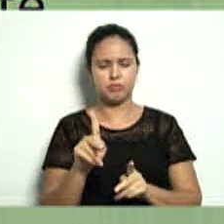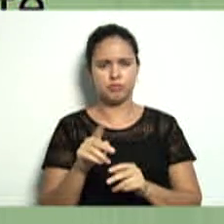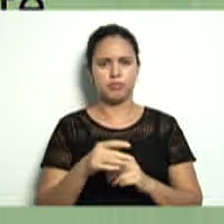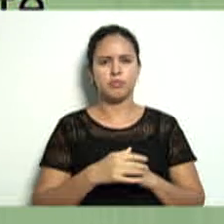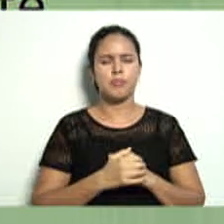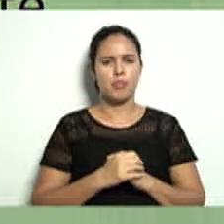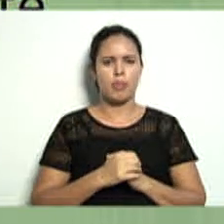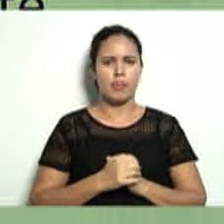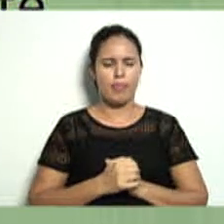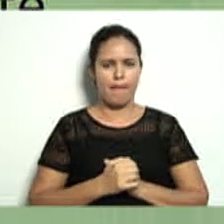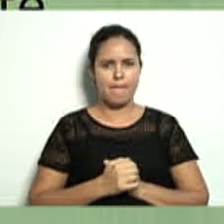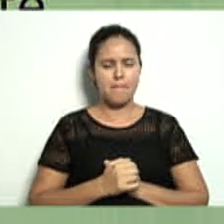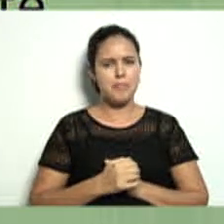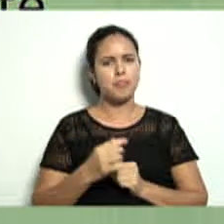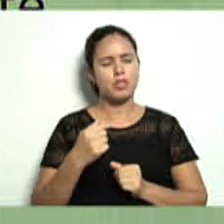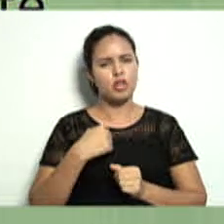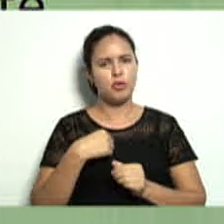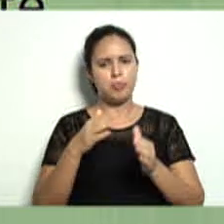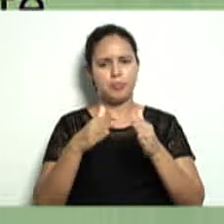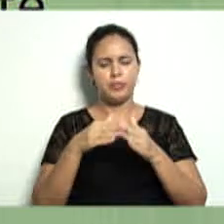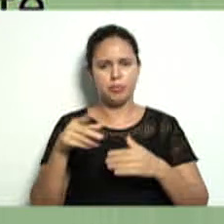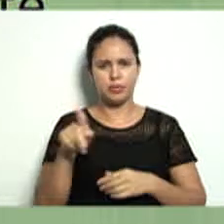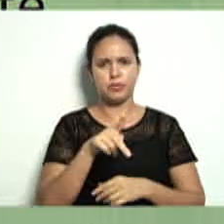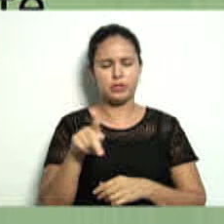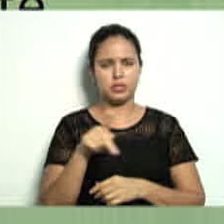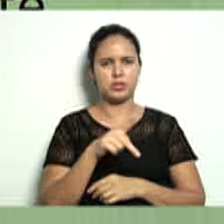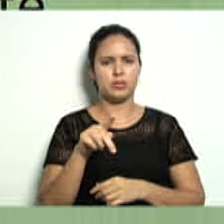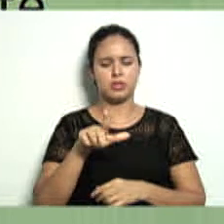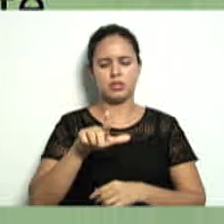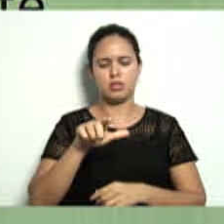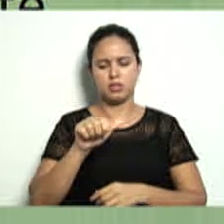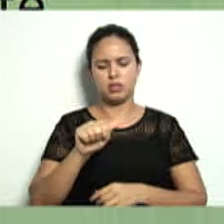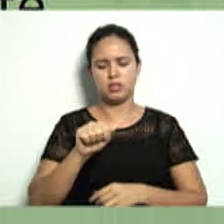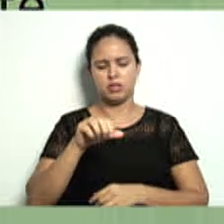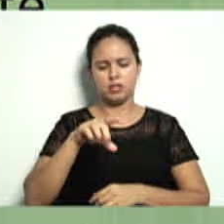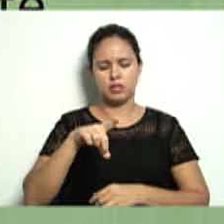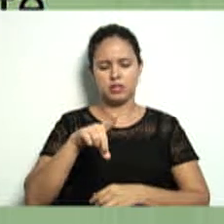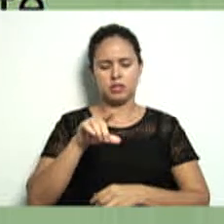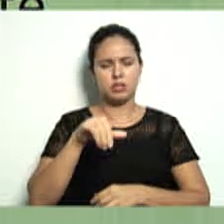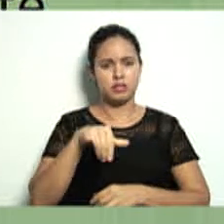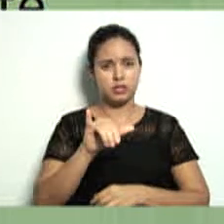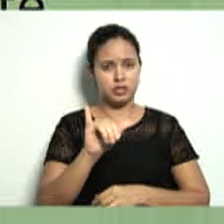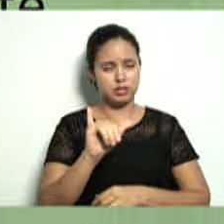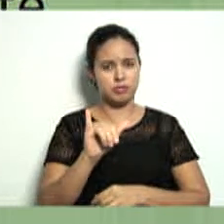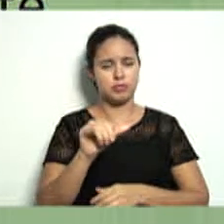vou falando e vou pedindo para a professora Leide trazer as participações. A nossa primeira